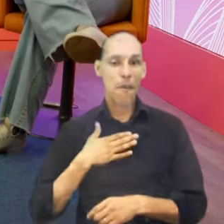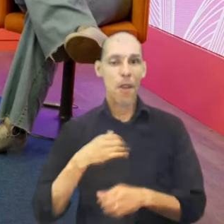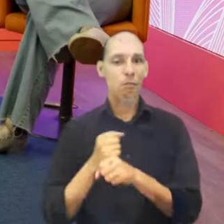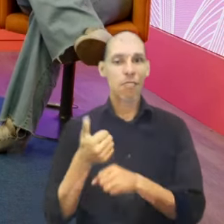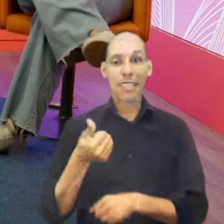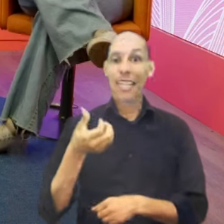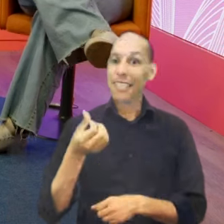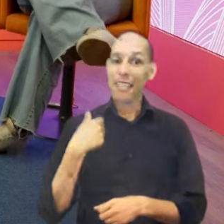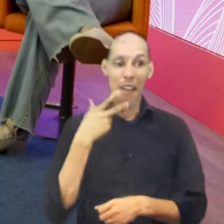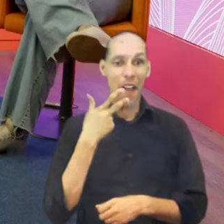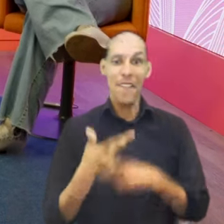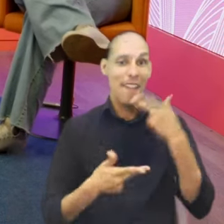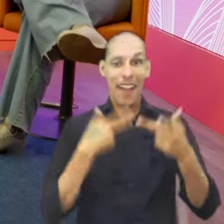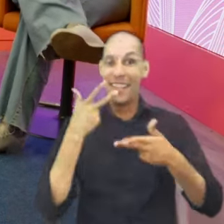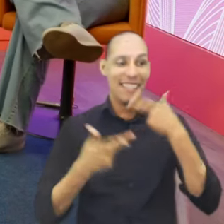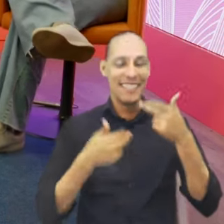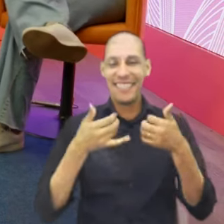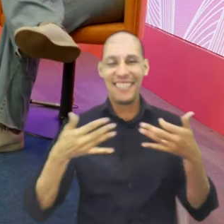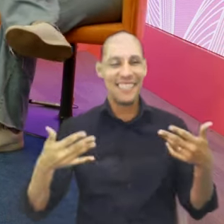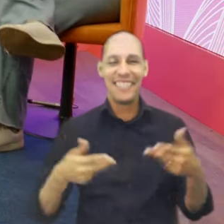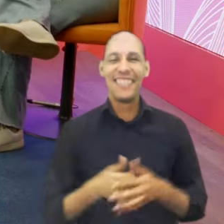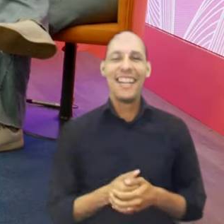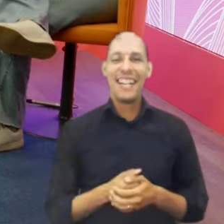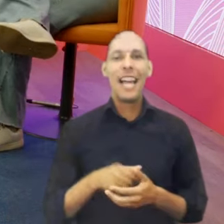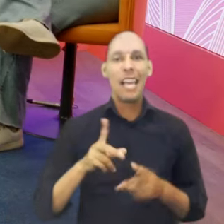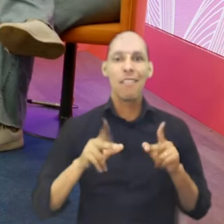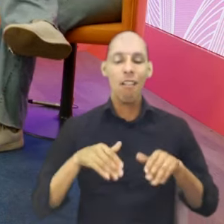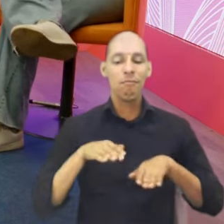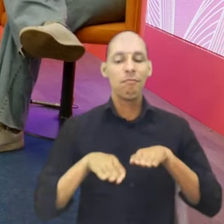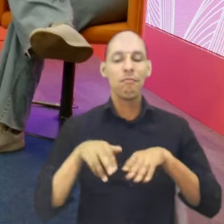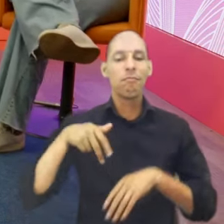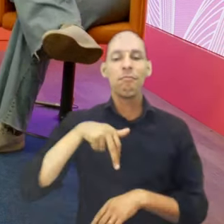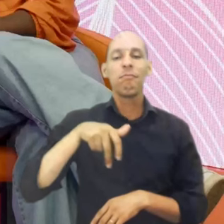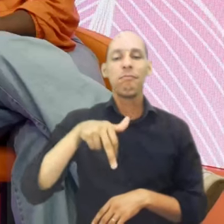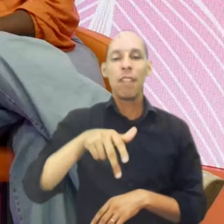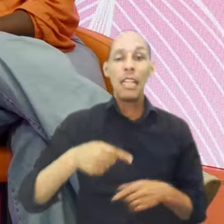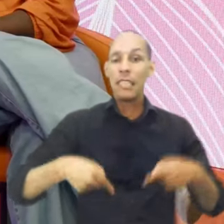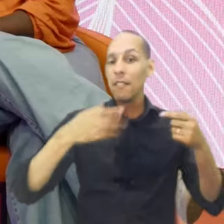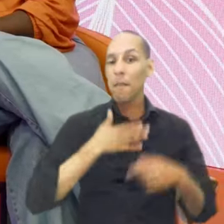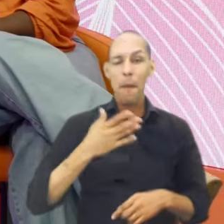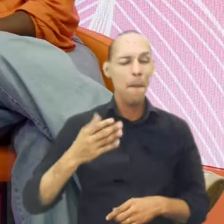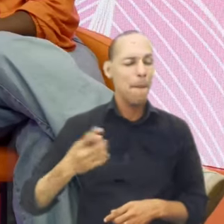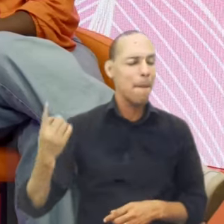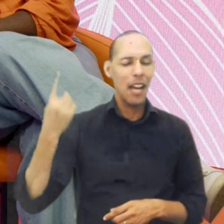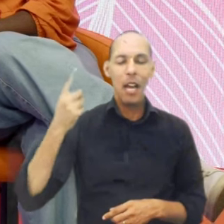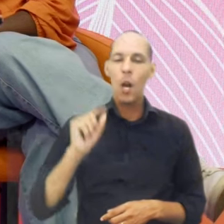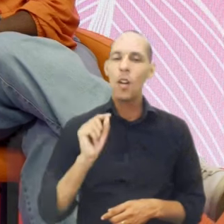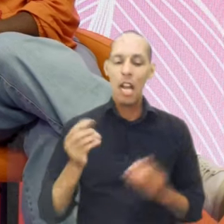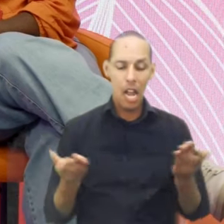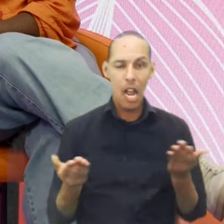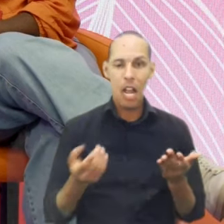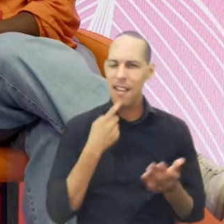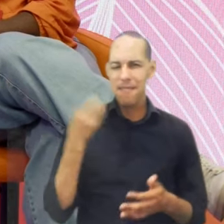der tempo só. Essa é verdade. 16 anos é uma caminhada. Eu acho que o maior desafio foi justamente o que eu passei